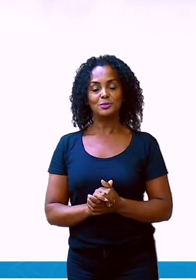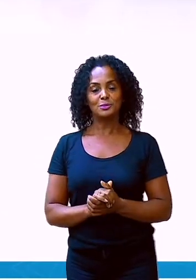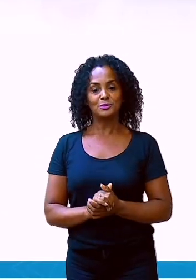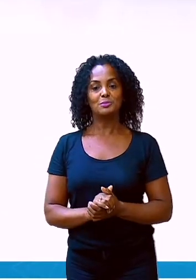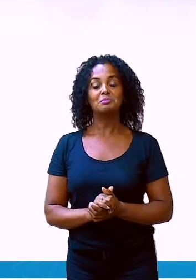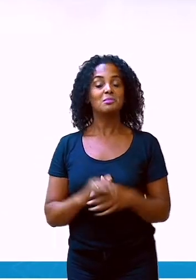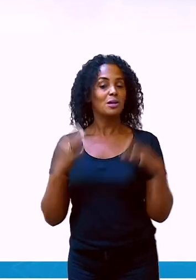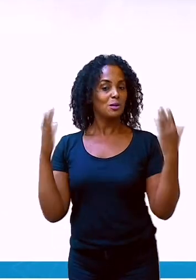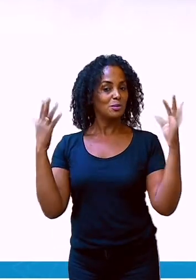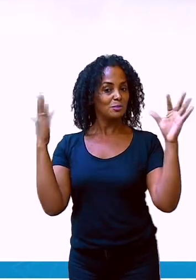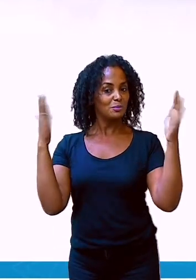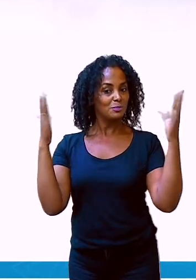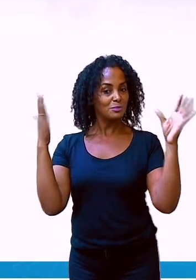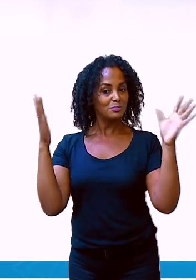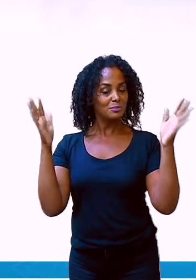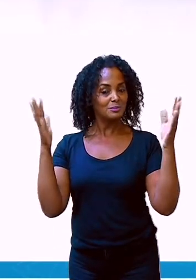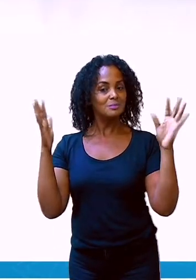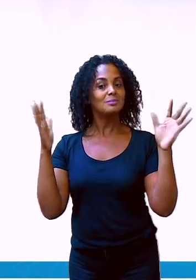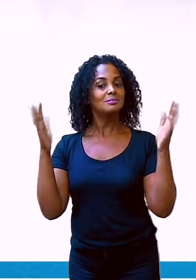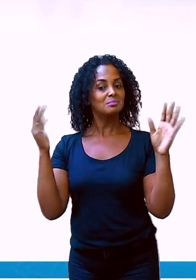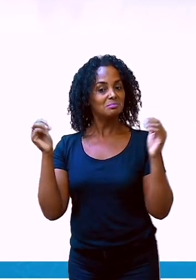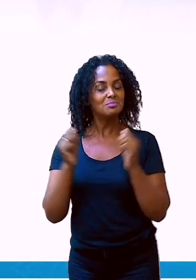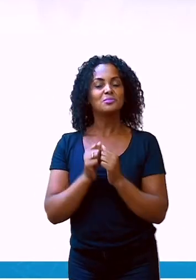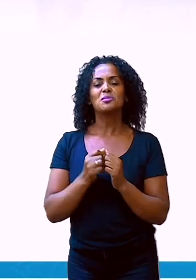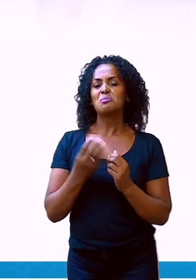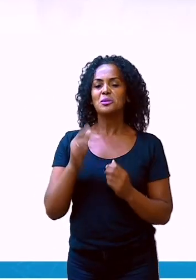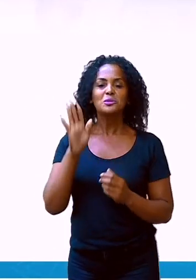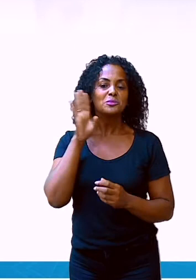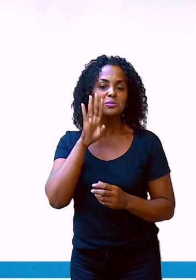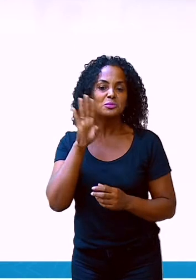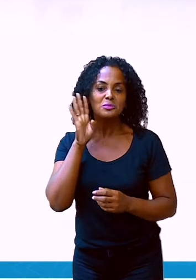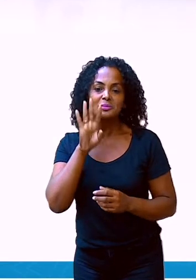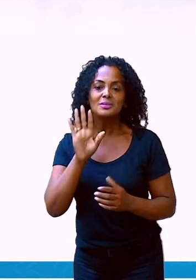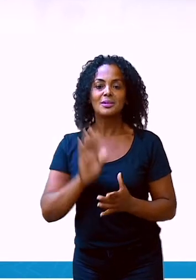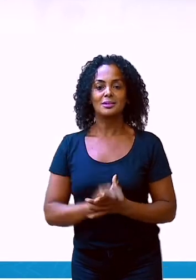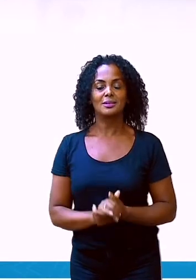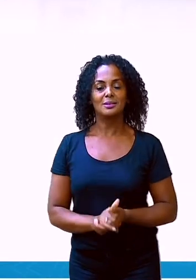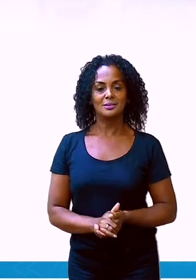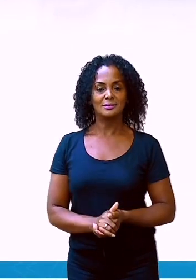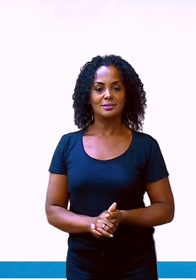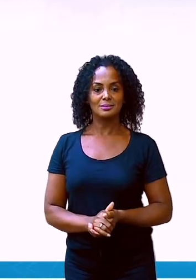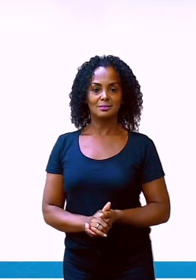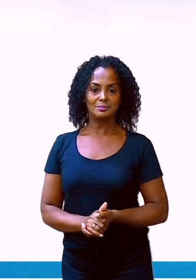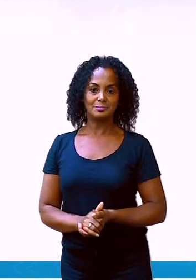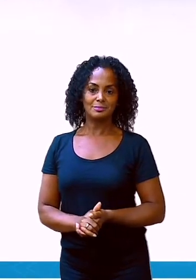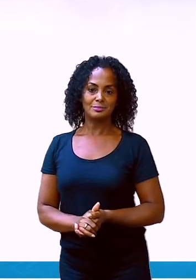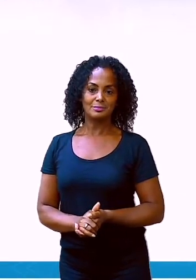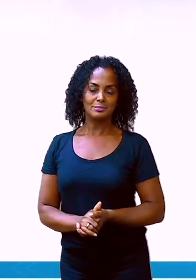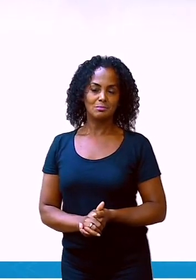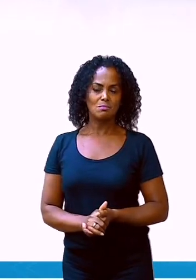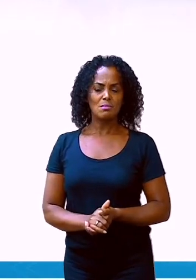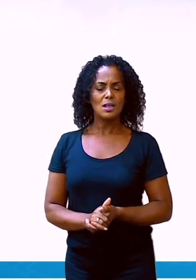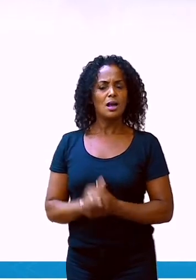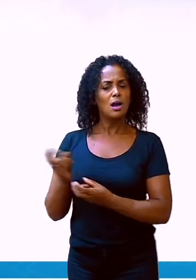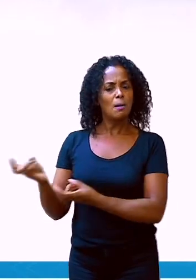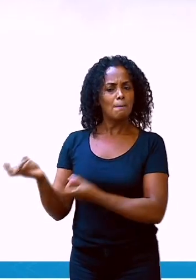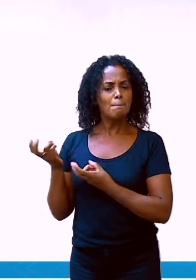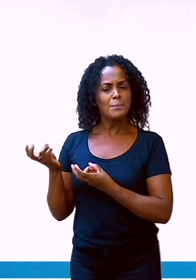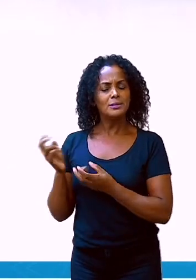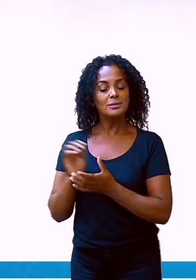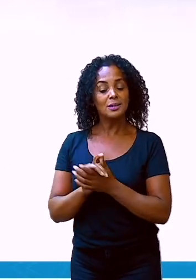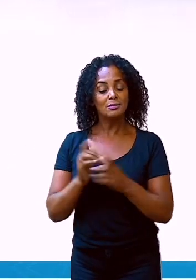Meus parabéns para esta aluna, ficou muito legal esta maquete. Ao observar essa maquete, me deu